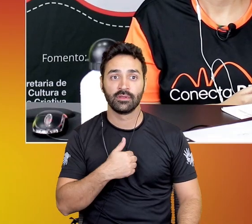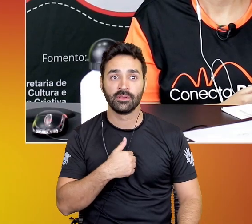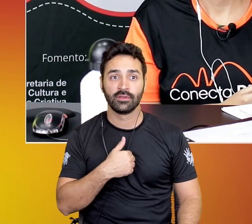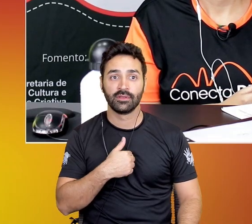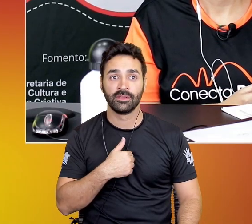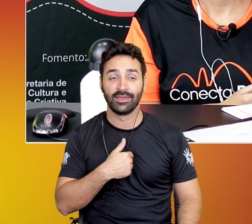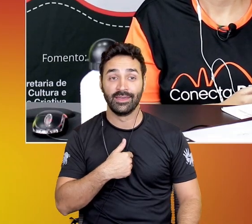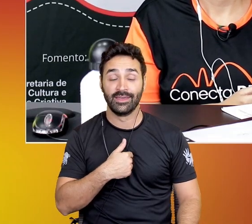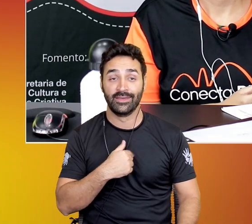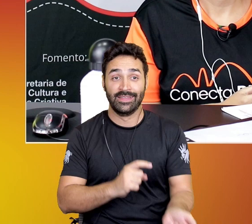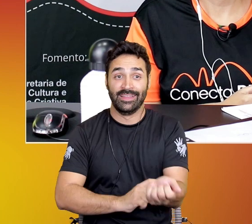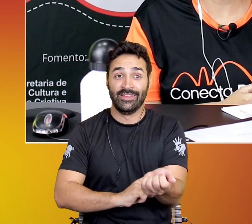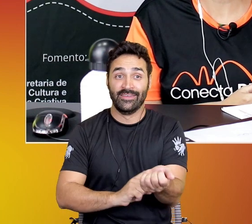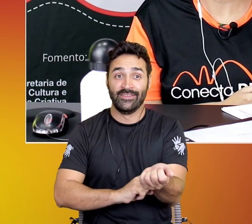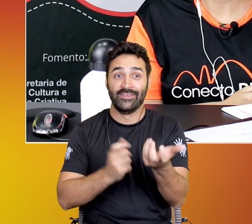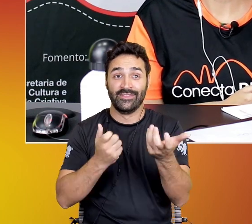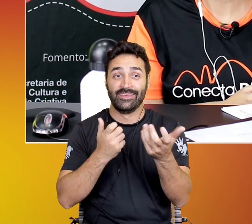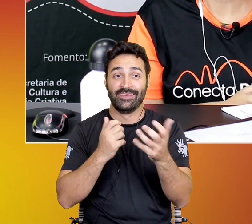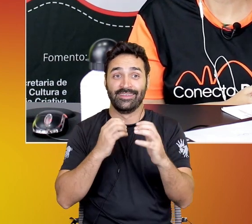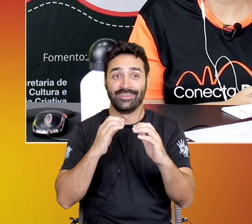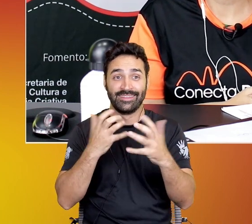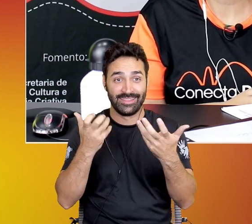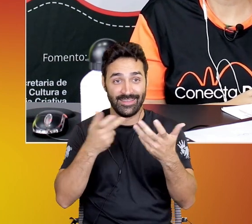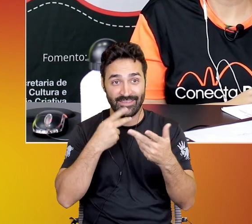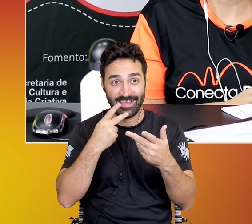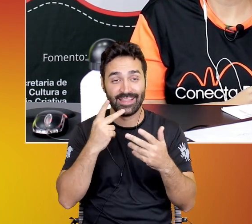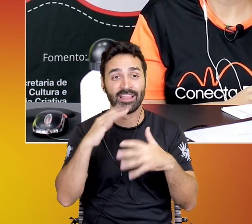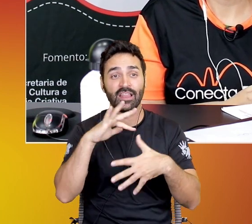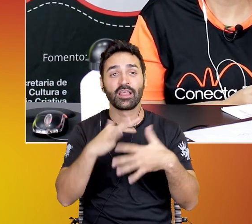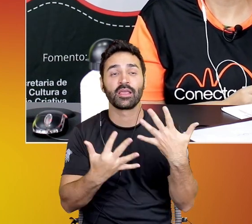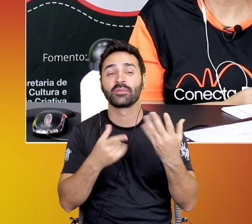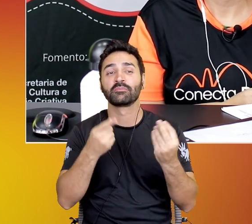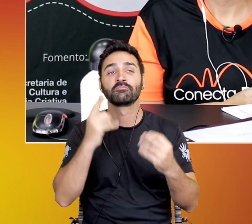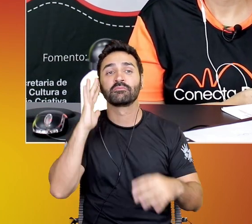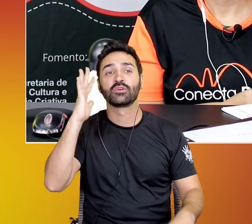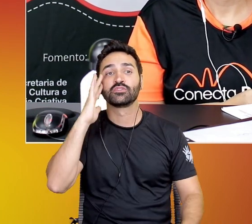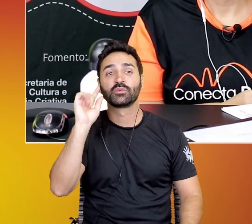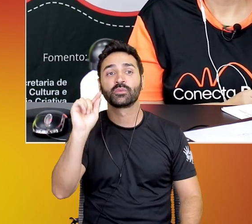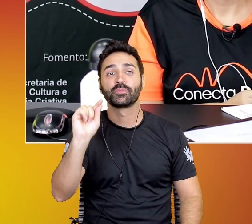agora esqueci foi tudo. Vamos lá, Libras, o que vem na sua mente?